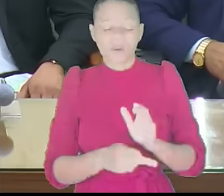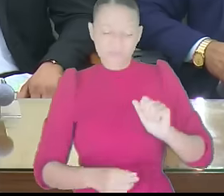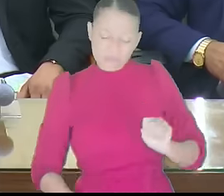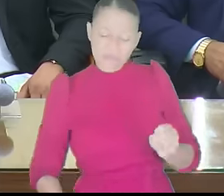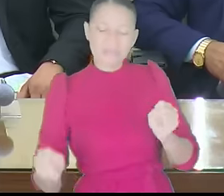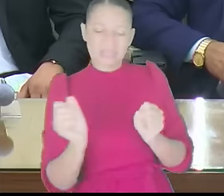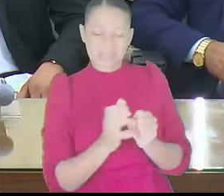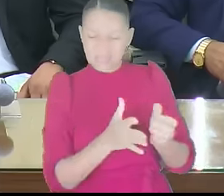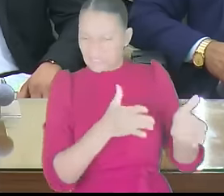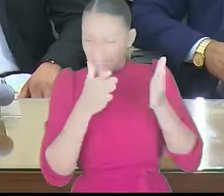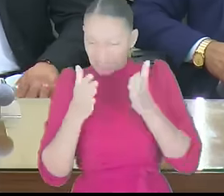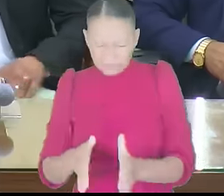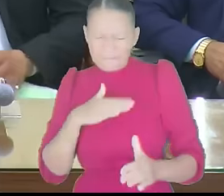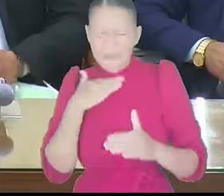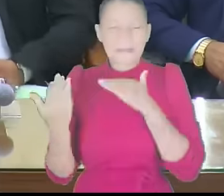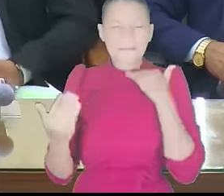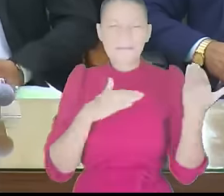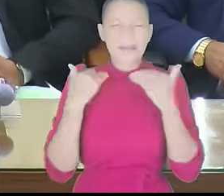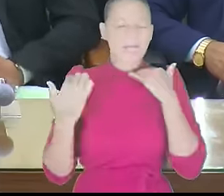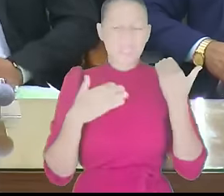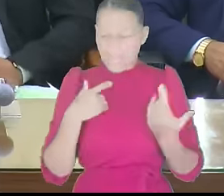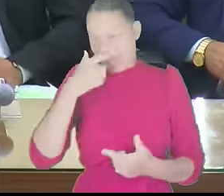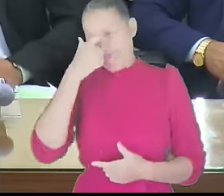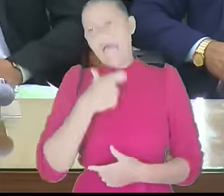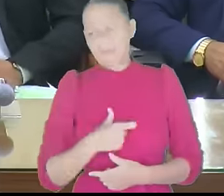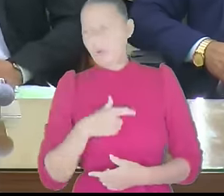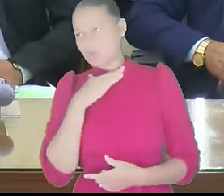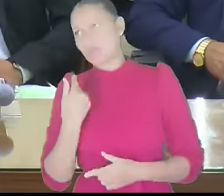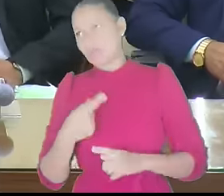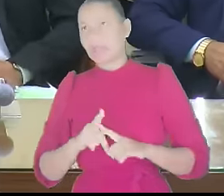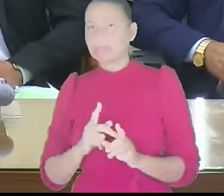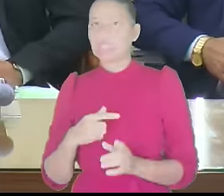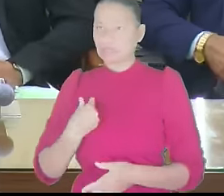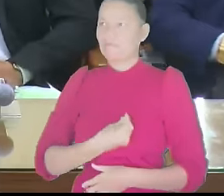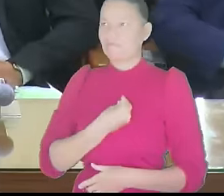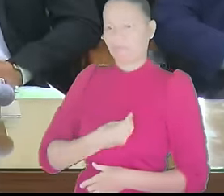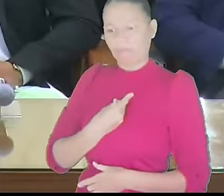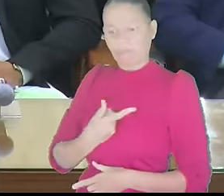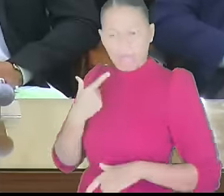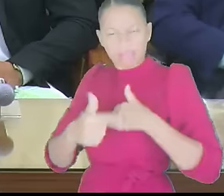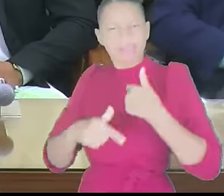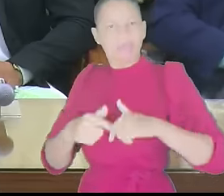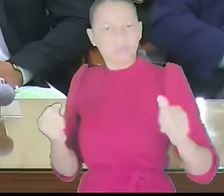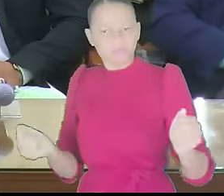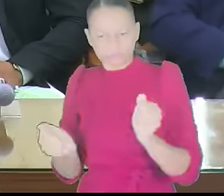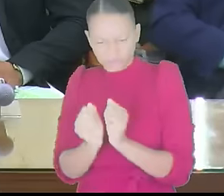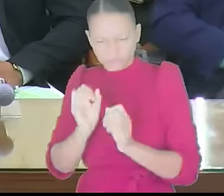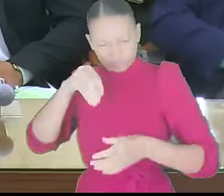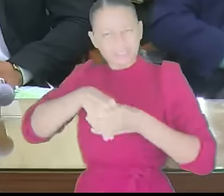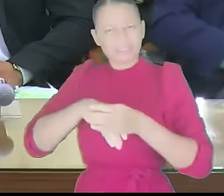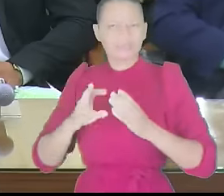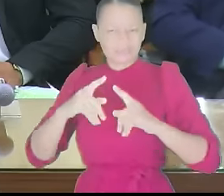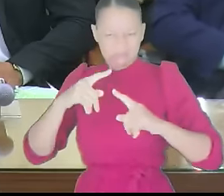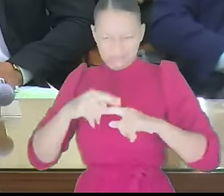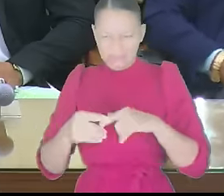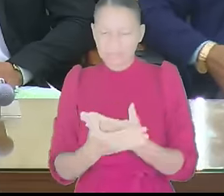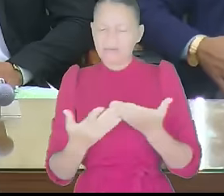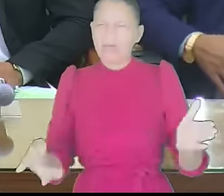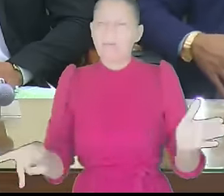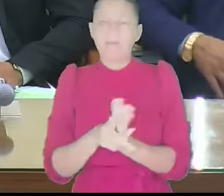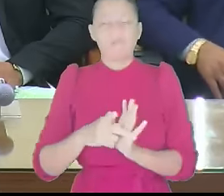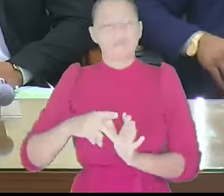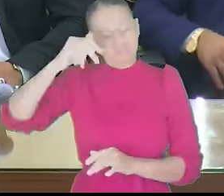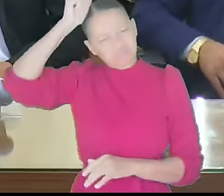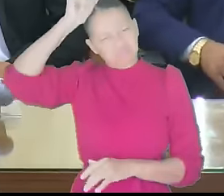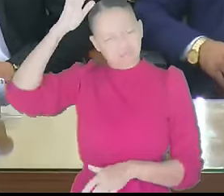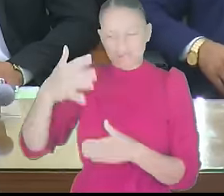que tem gente morto com o nome de que vive, eu trabalho, eu estou no meio do tempo da igreja do grande avivamento, e